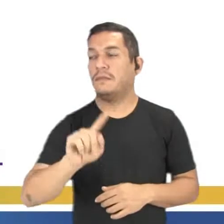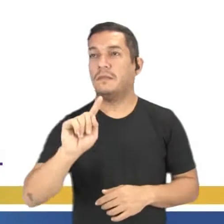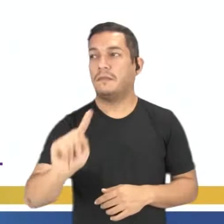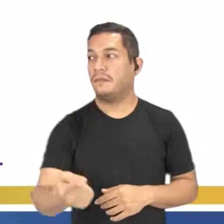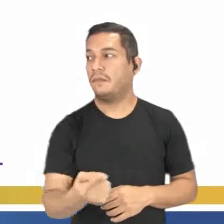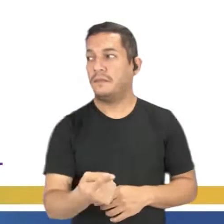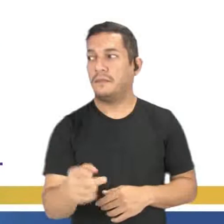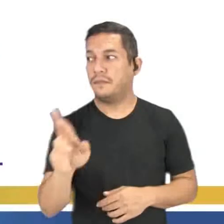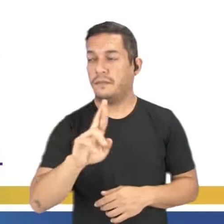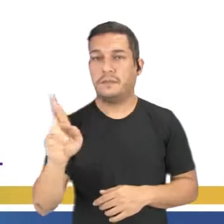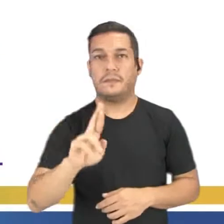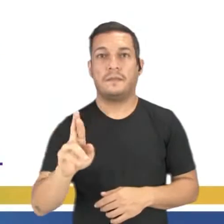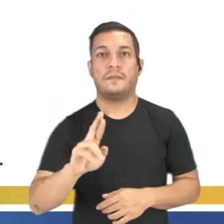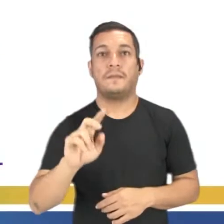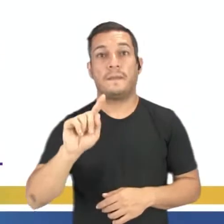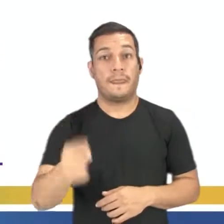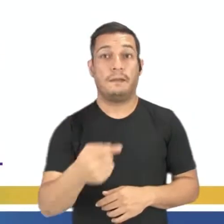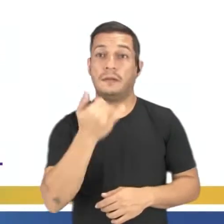R$